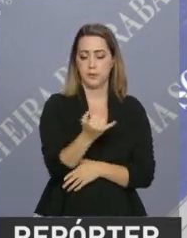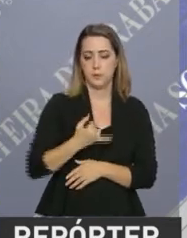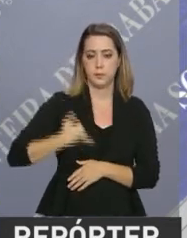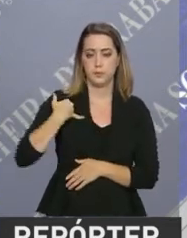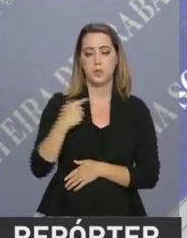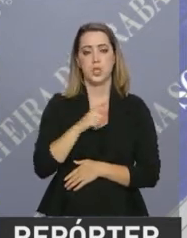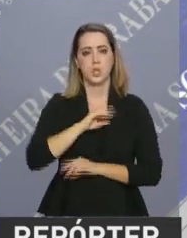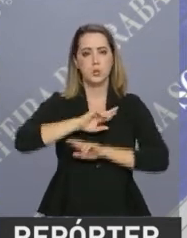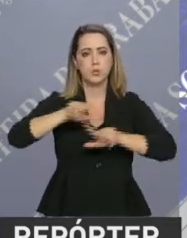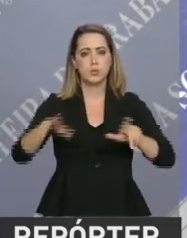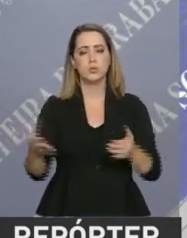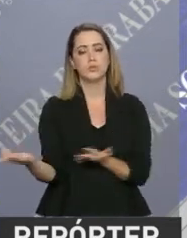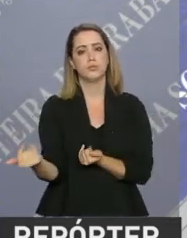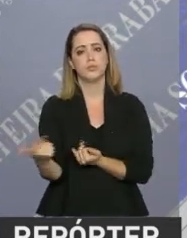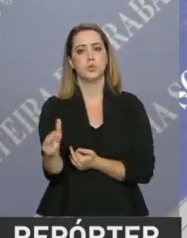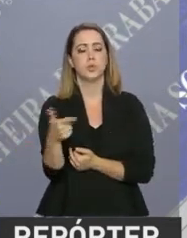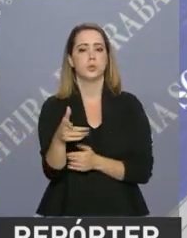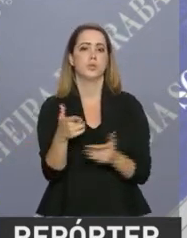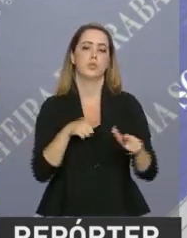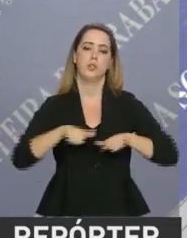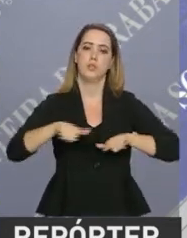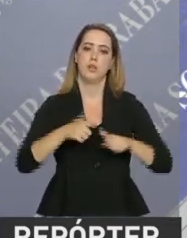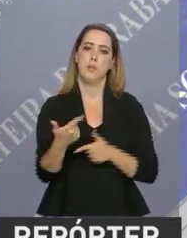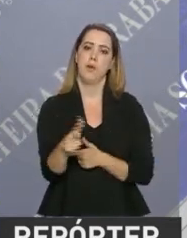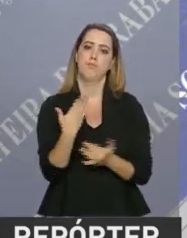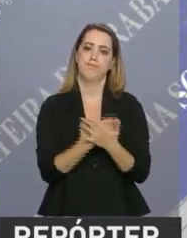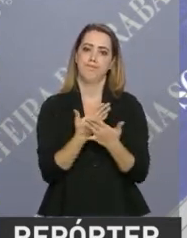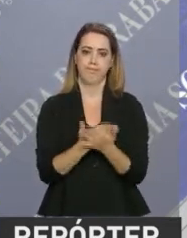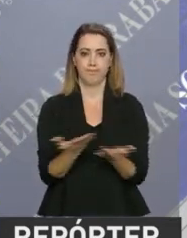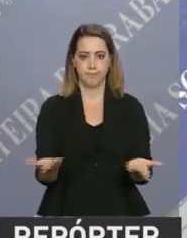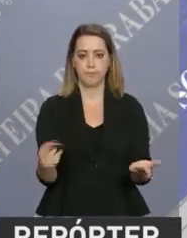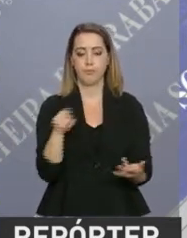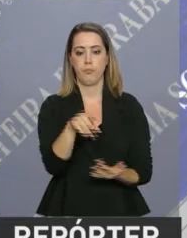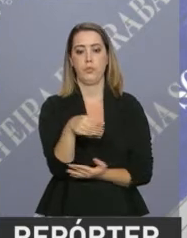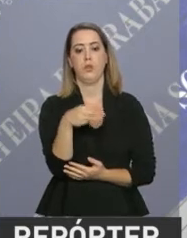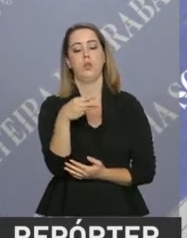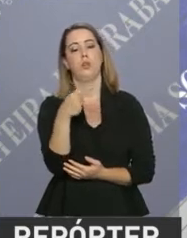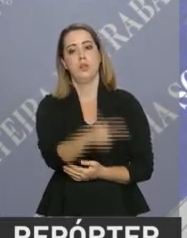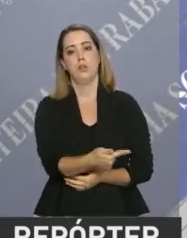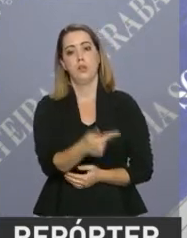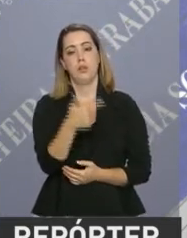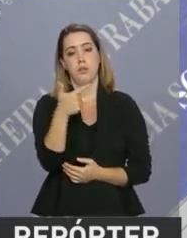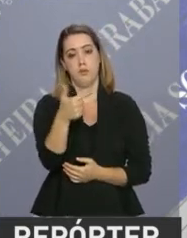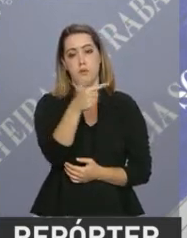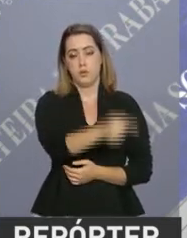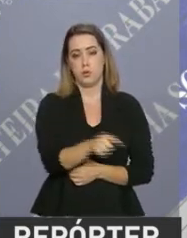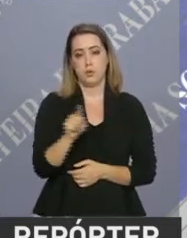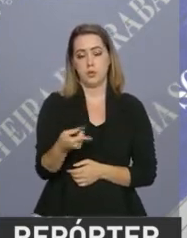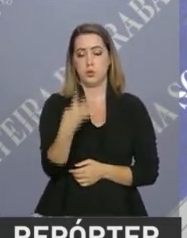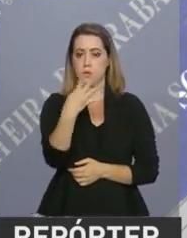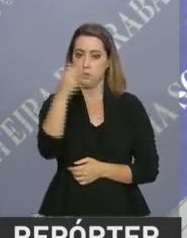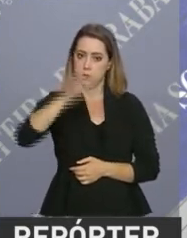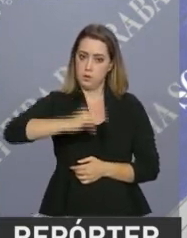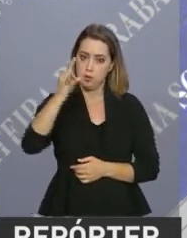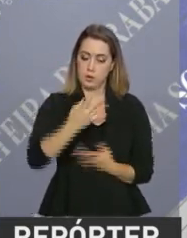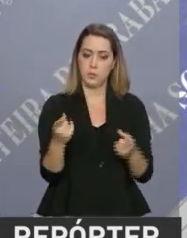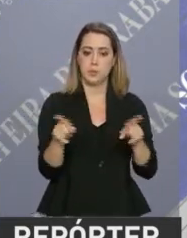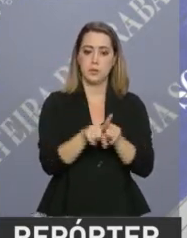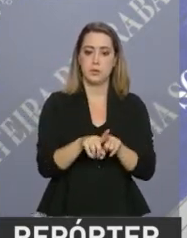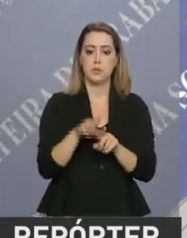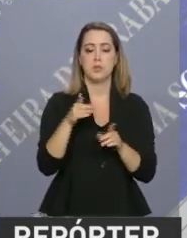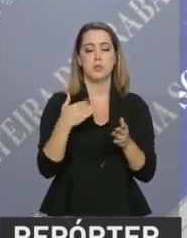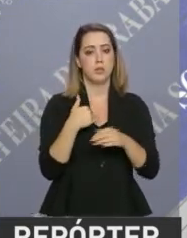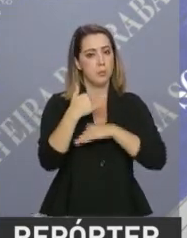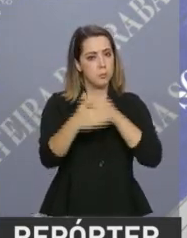de jovens que não estudam nem trabalham com 27,4 por cento seguido pelo grupo de 25 a 29